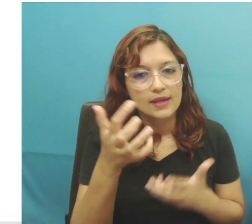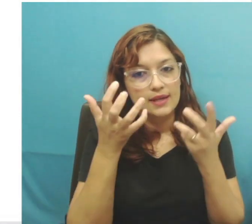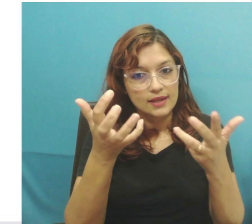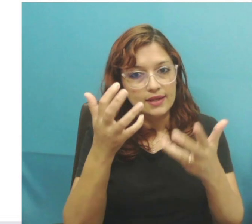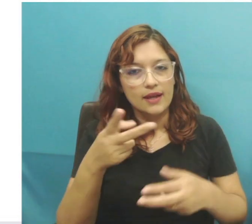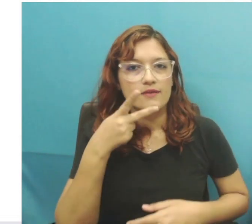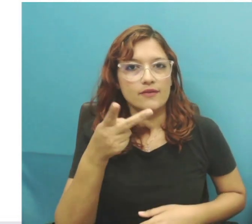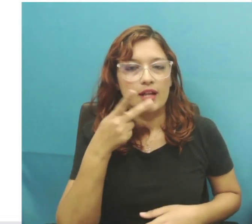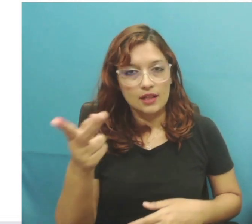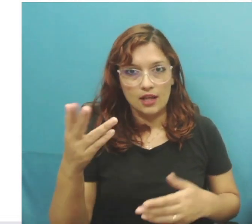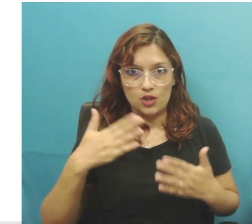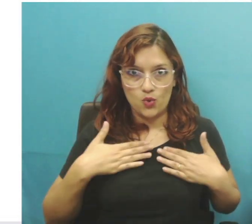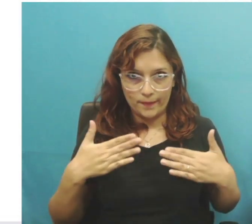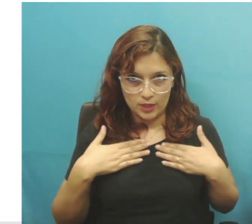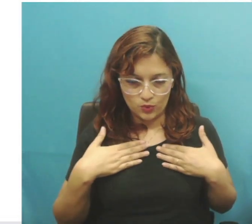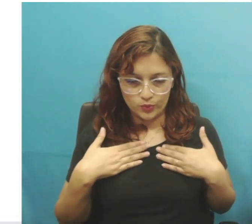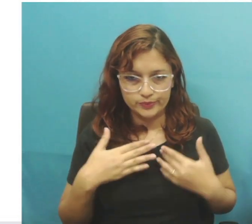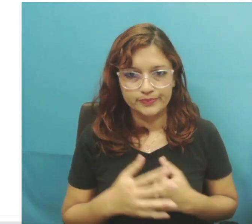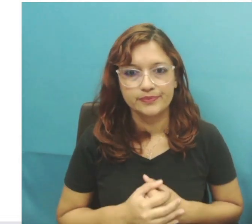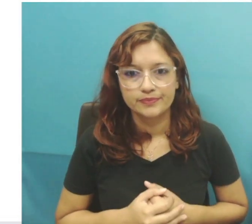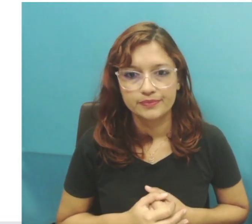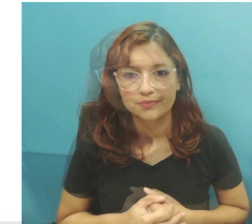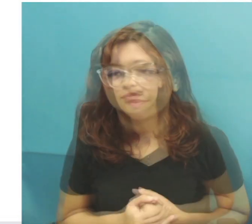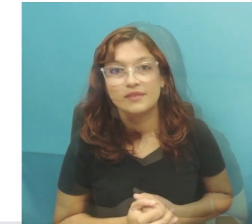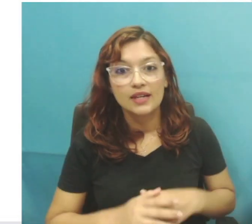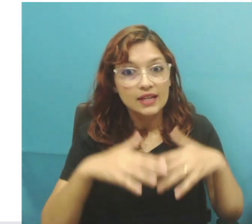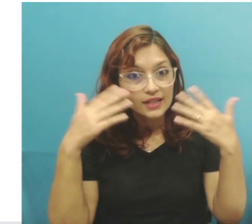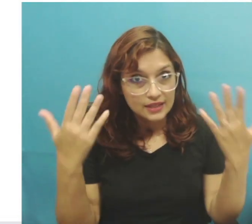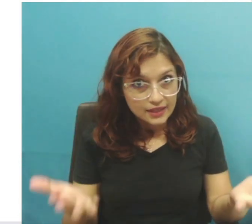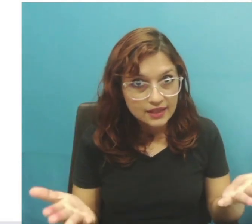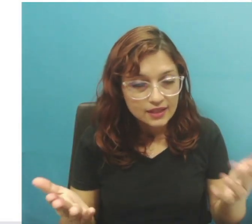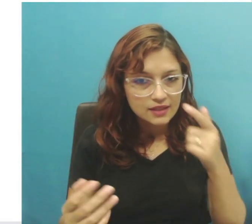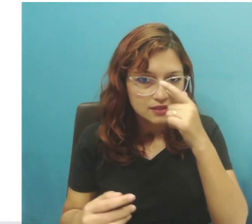Tua mãe quer falar comigo.